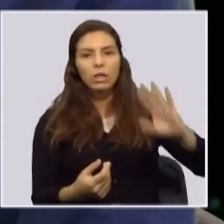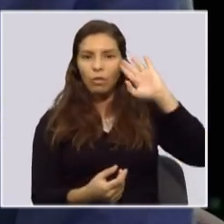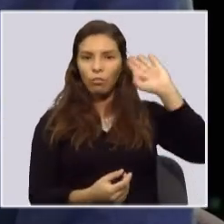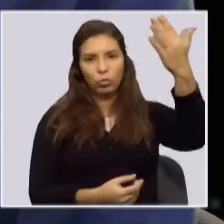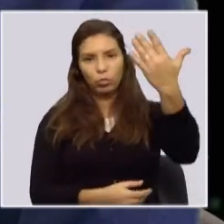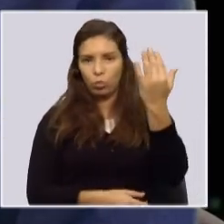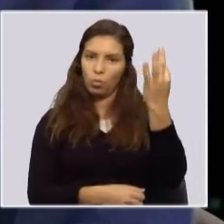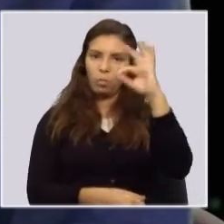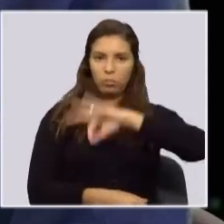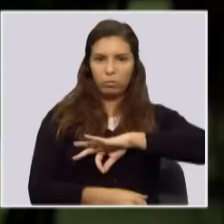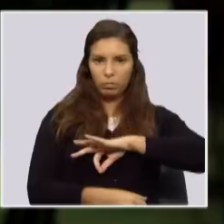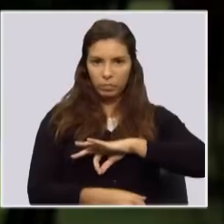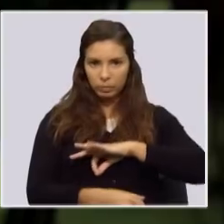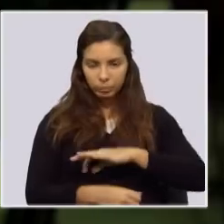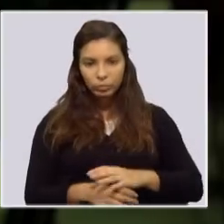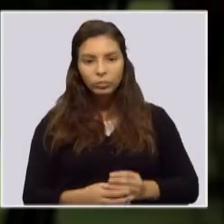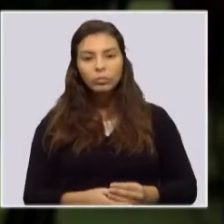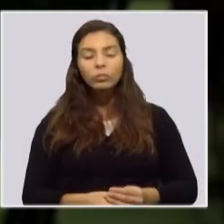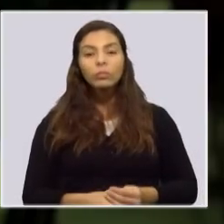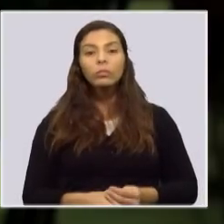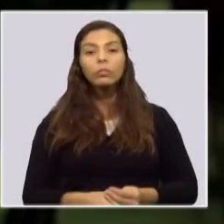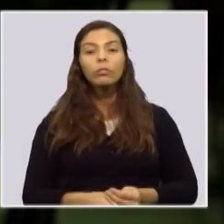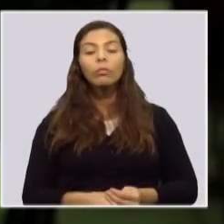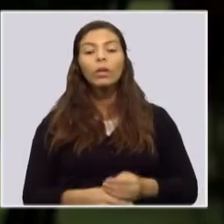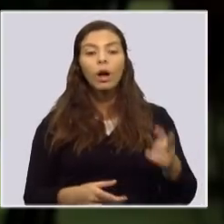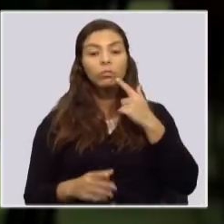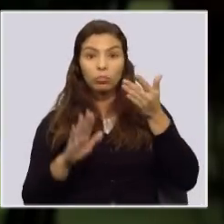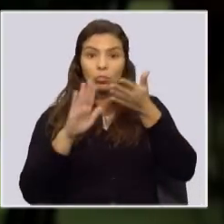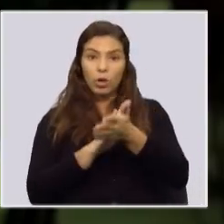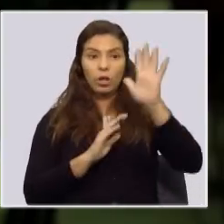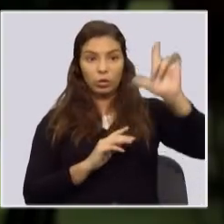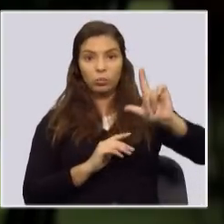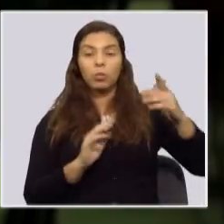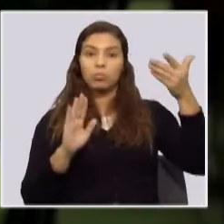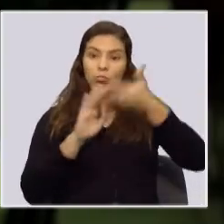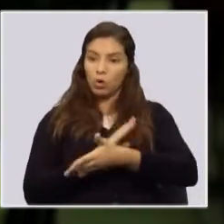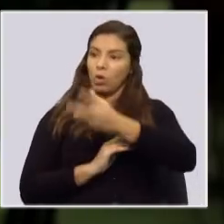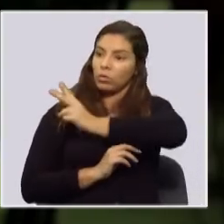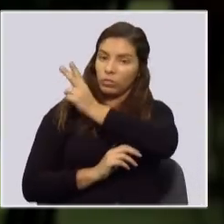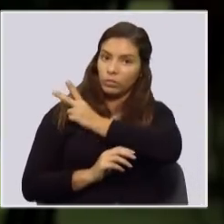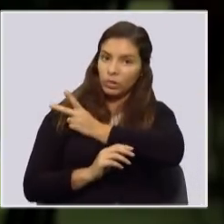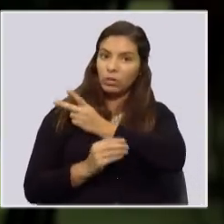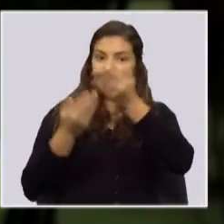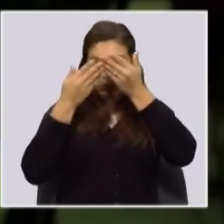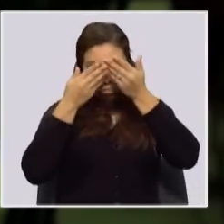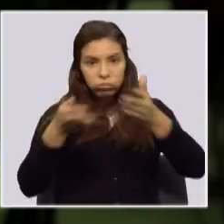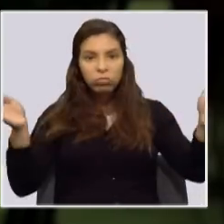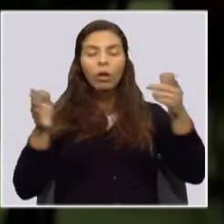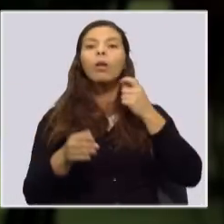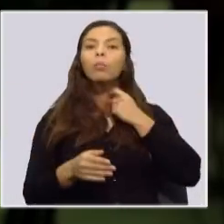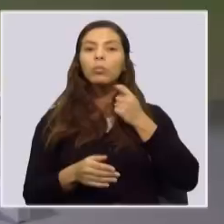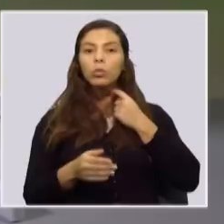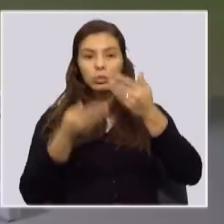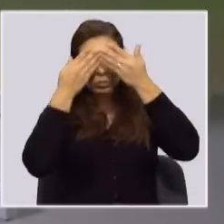seguir na minha vida profissional. Portanto, tu chegas a Lisboa, entras na universidade, começas a estudar e é esse curso que te abre